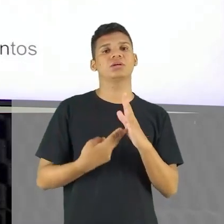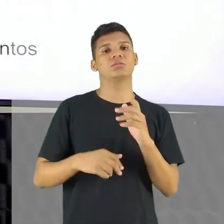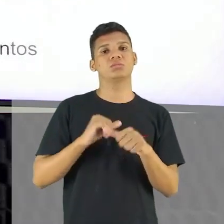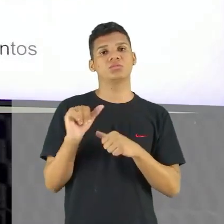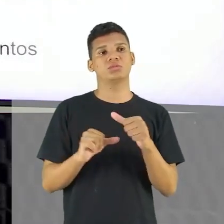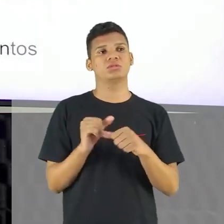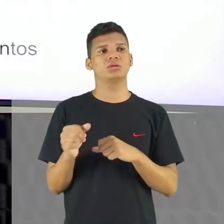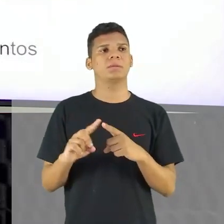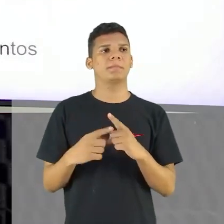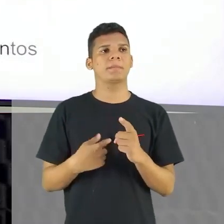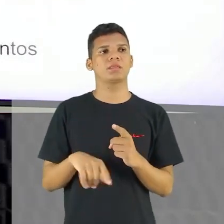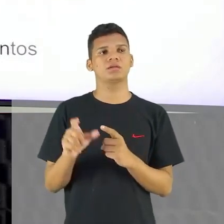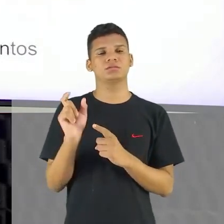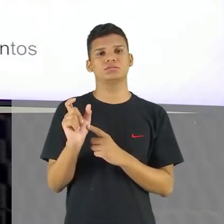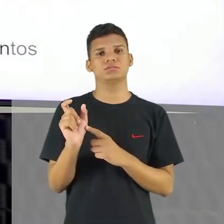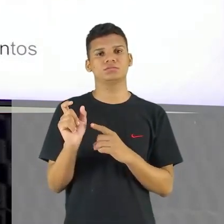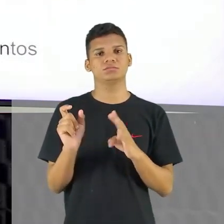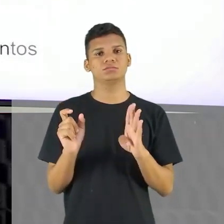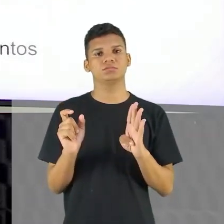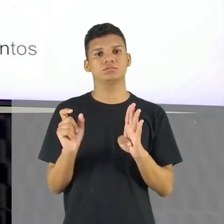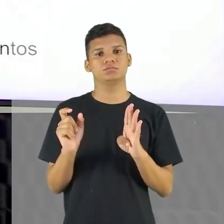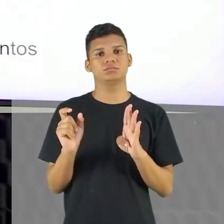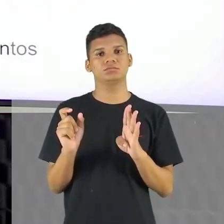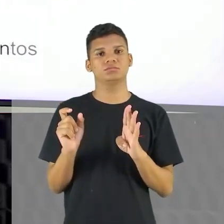não. Transitoriedade na vida,